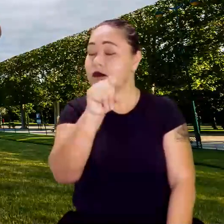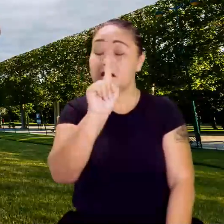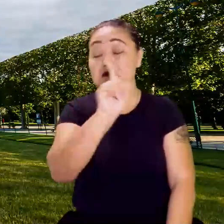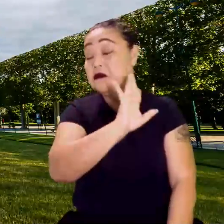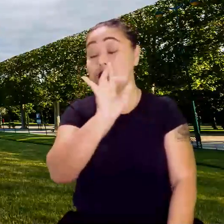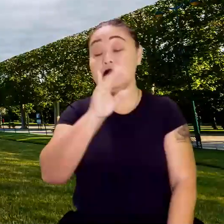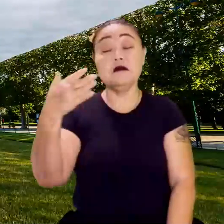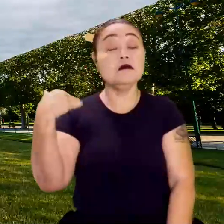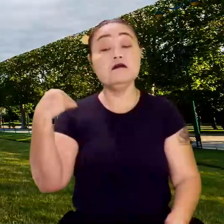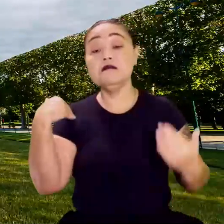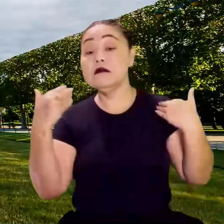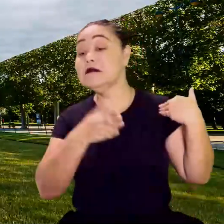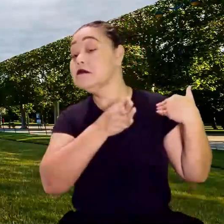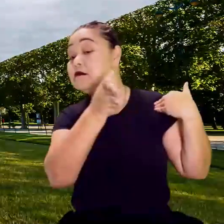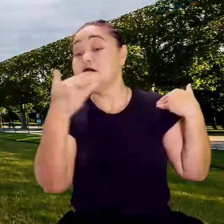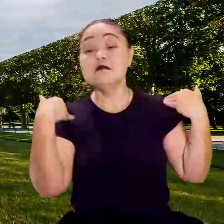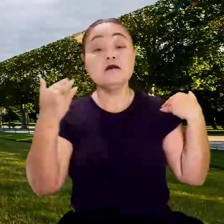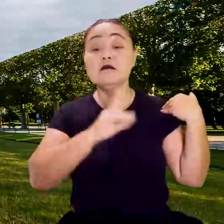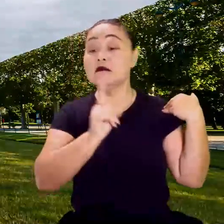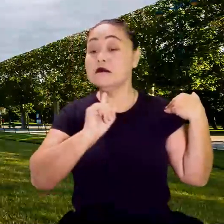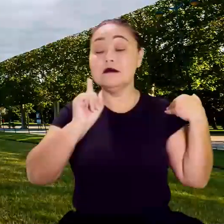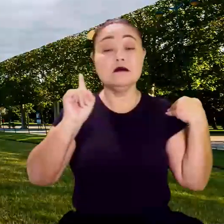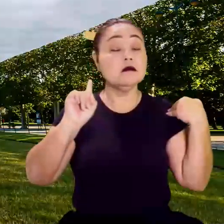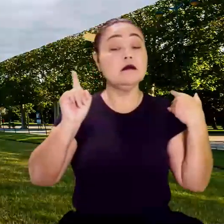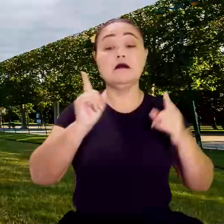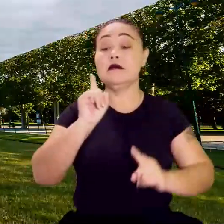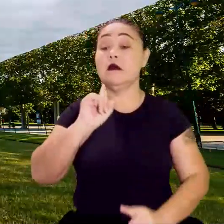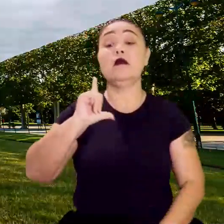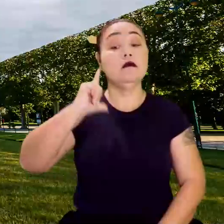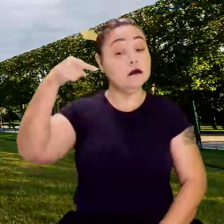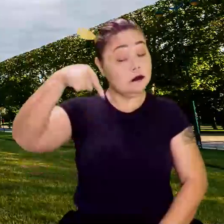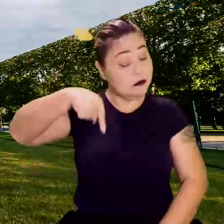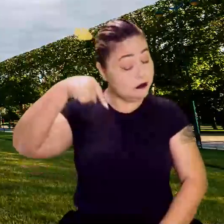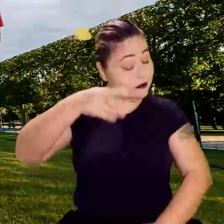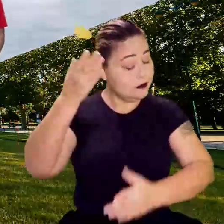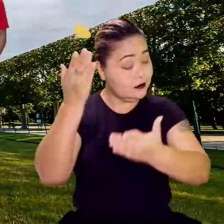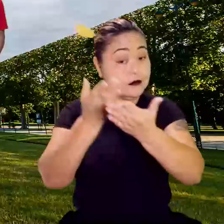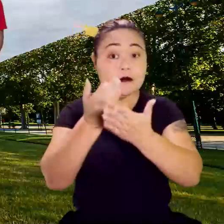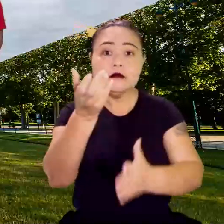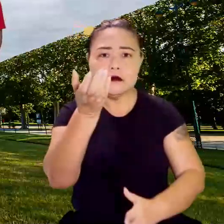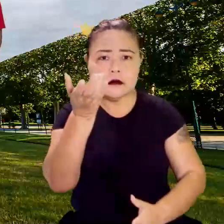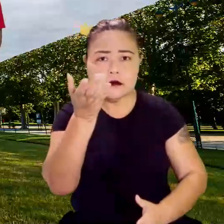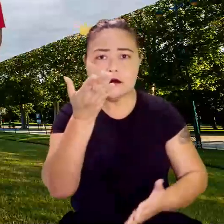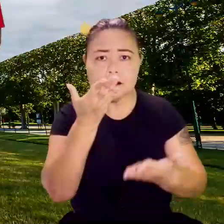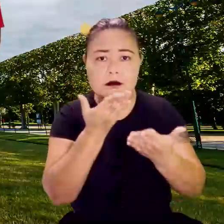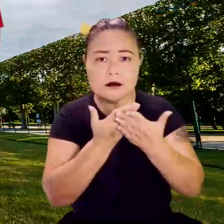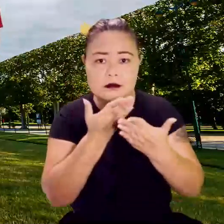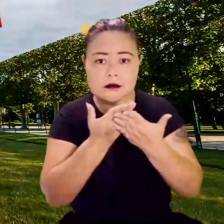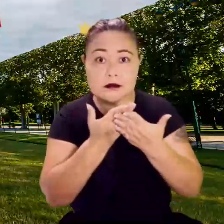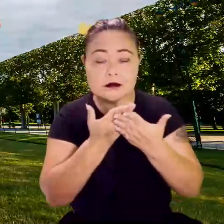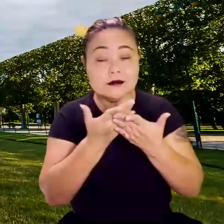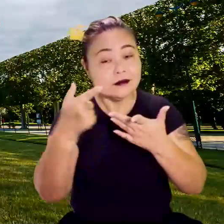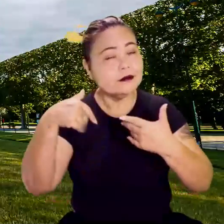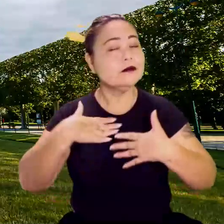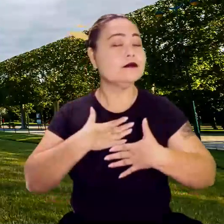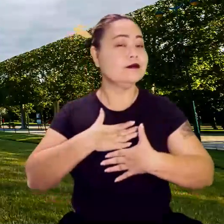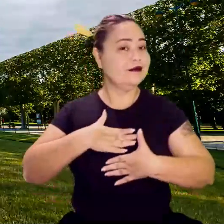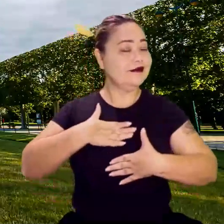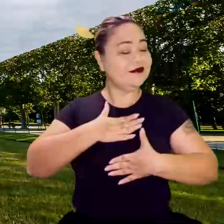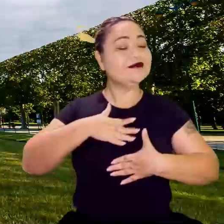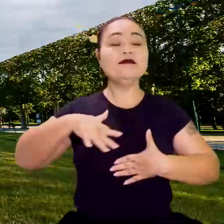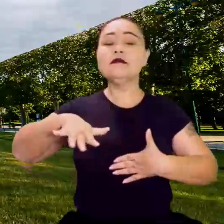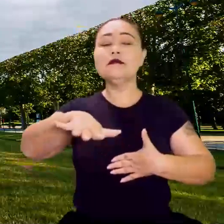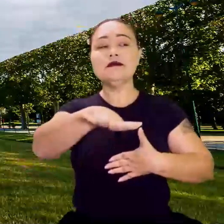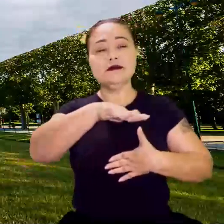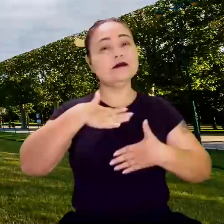Não é um passeio só para passear, né? Não é vamos à toa, estudar. Né? Querem estudar? Mas e aí, é agradável aqui, né? Esse